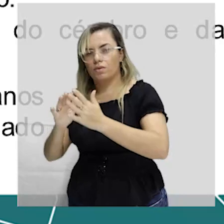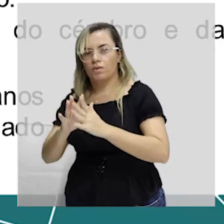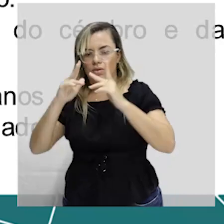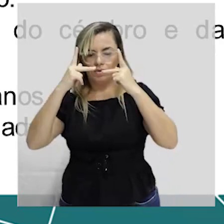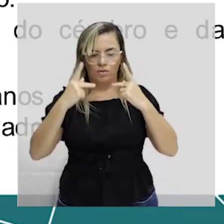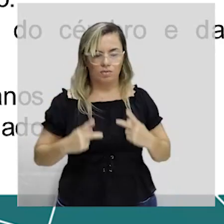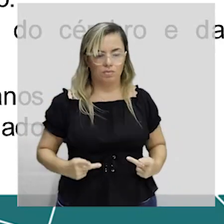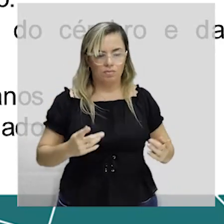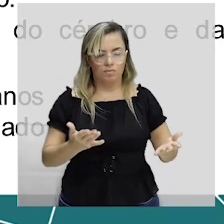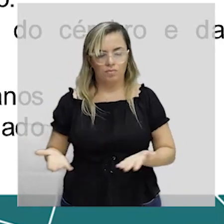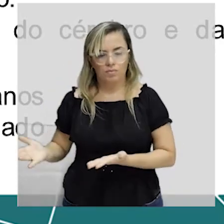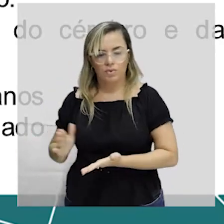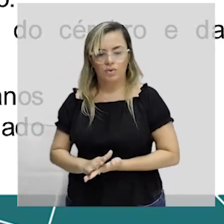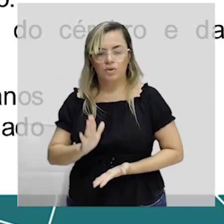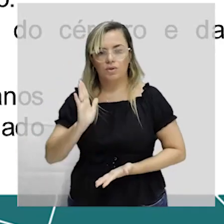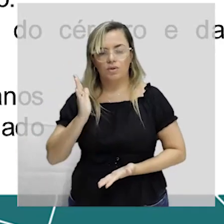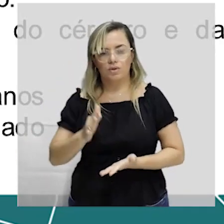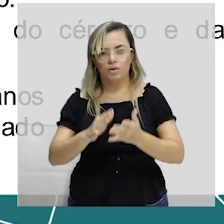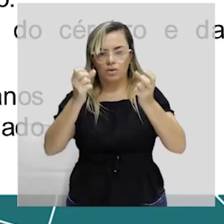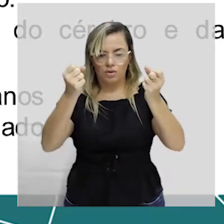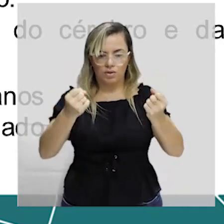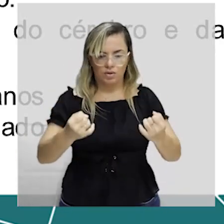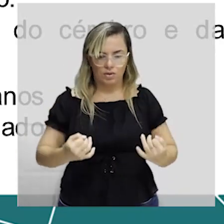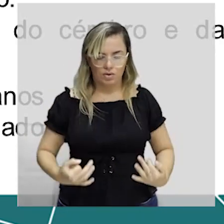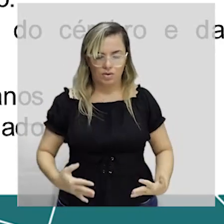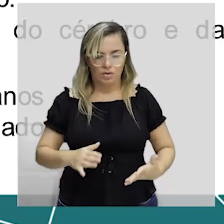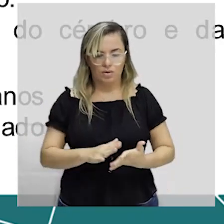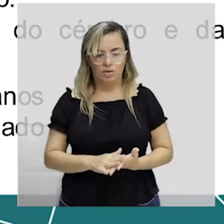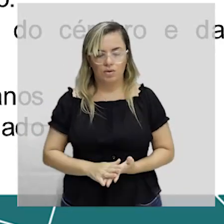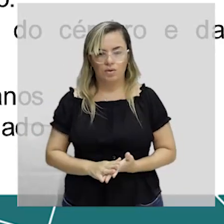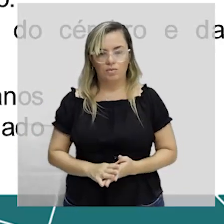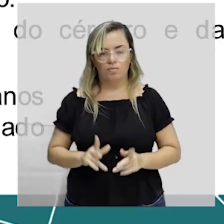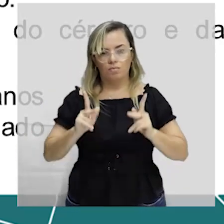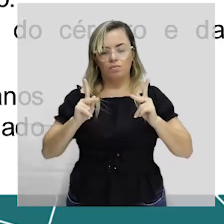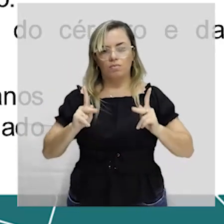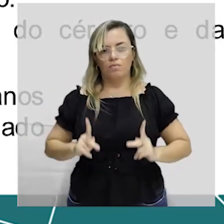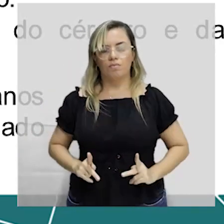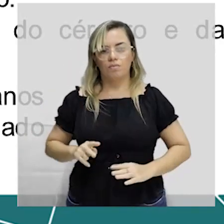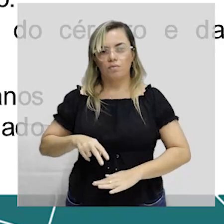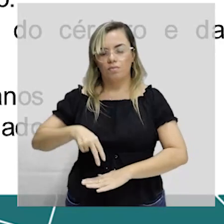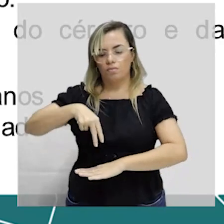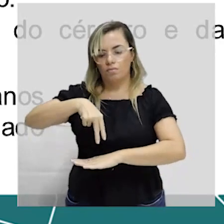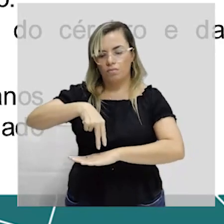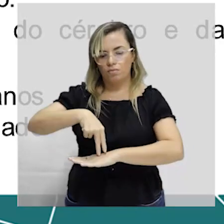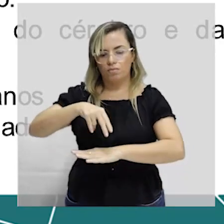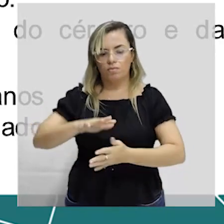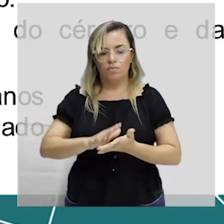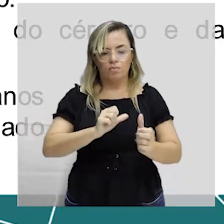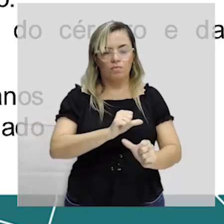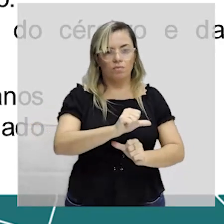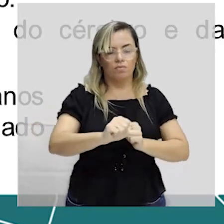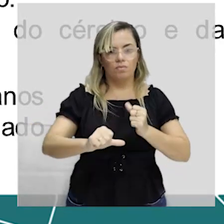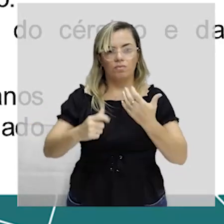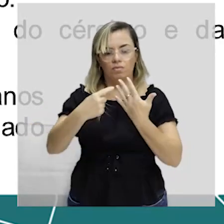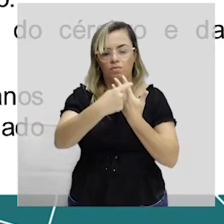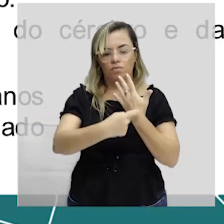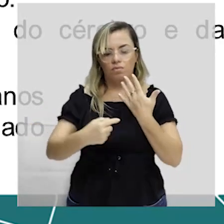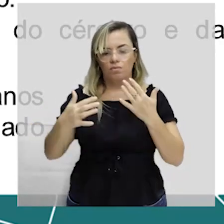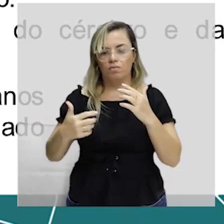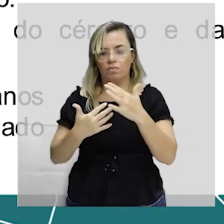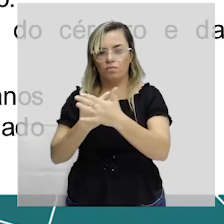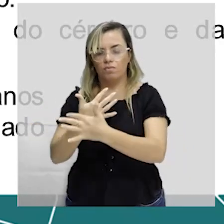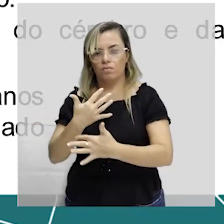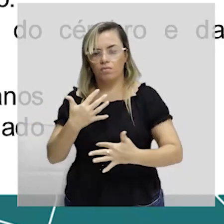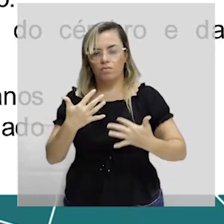seres humanos? Então, a gente já falou aqui da postura ereta, né, da modificação das mãos. A gente já